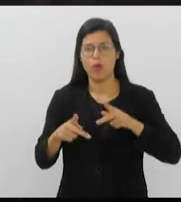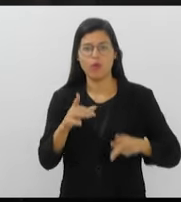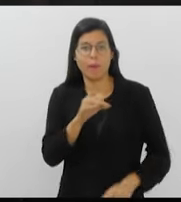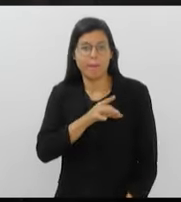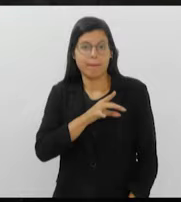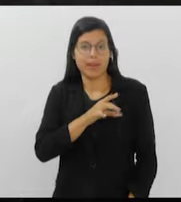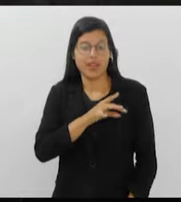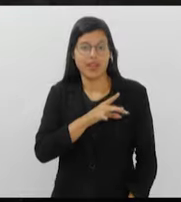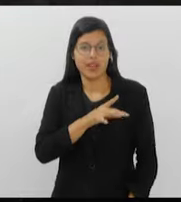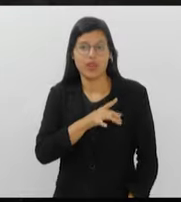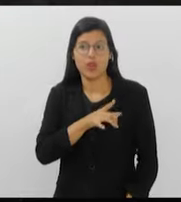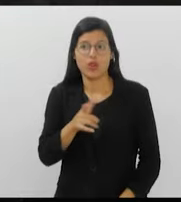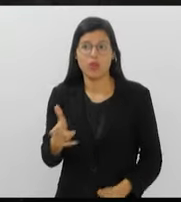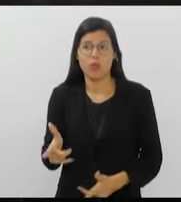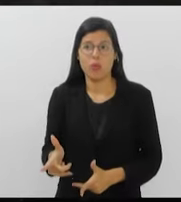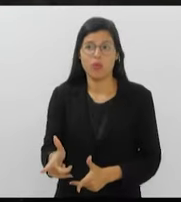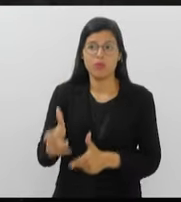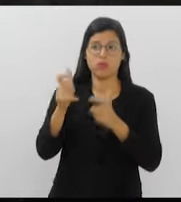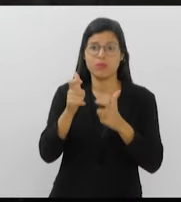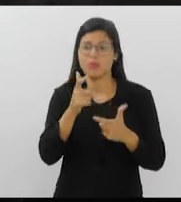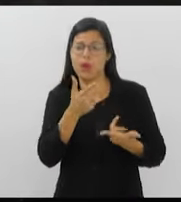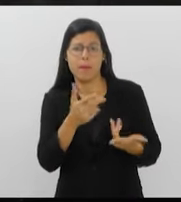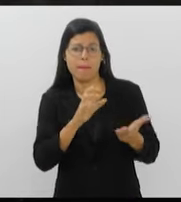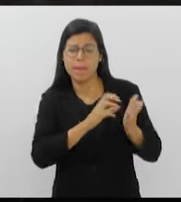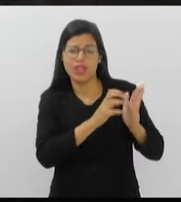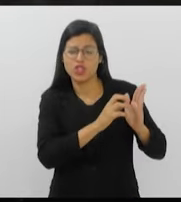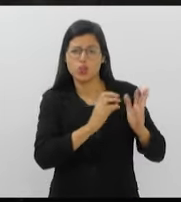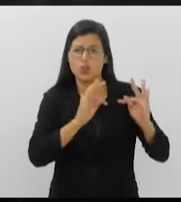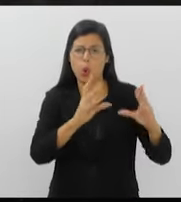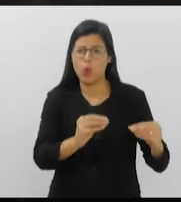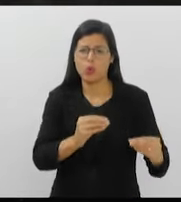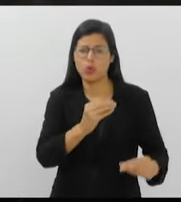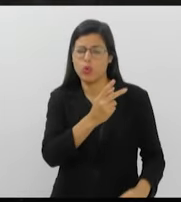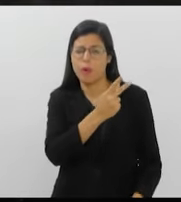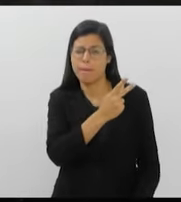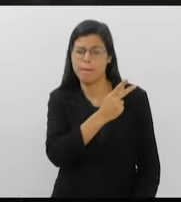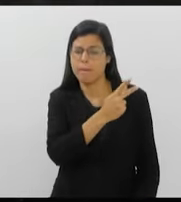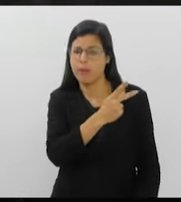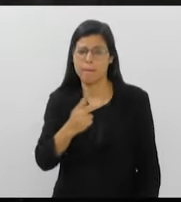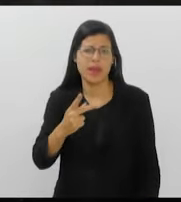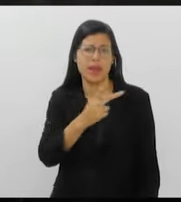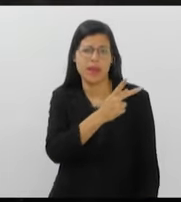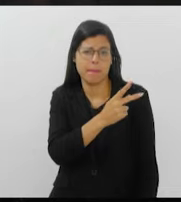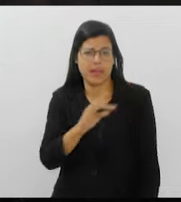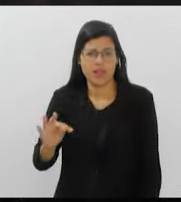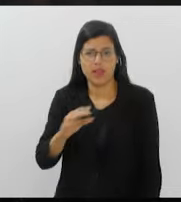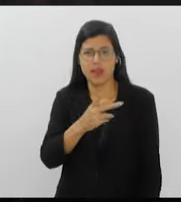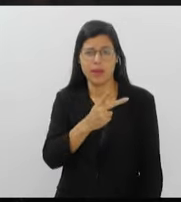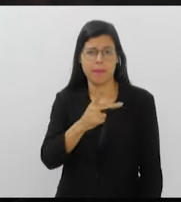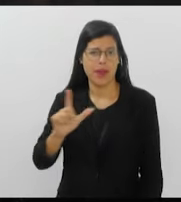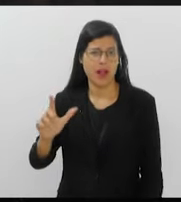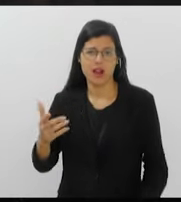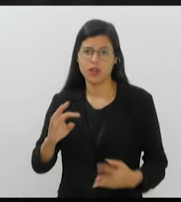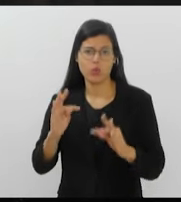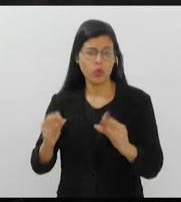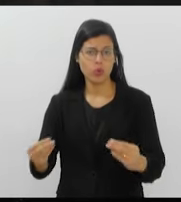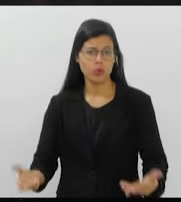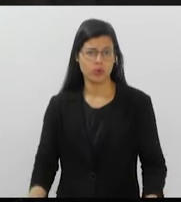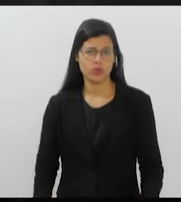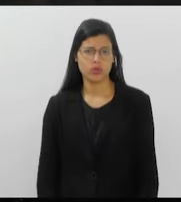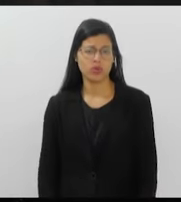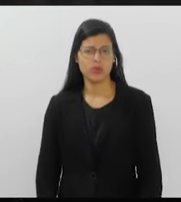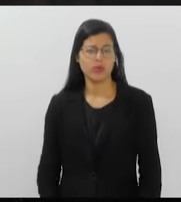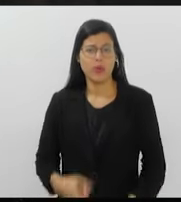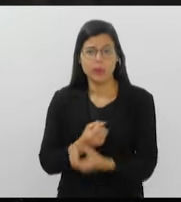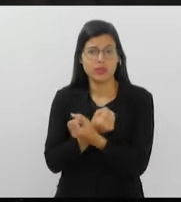mesma bala que fura o PSOL, fura o PP, fura o PL, fura todos os partidos, pô. Não é possível que eles não entenderam isso. Não